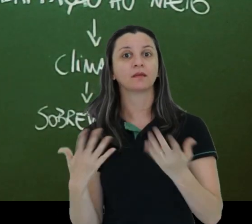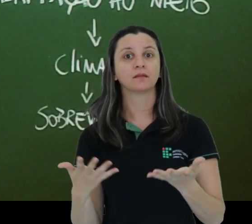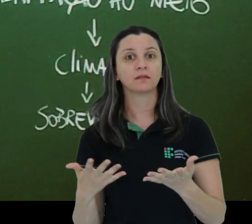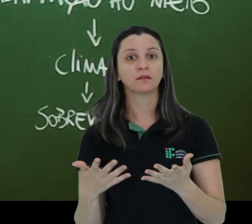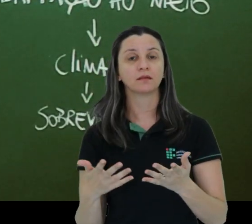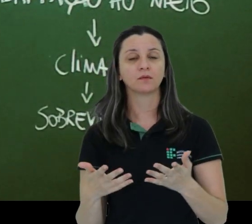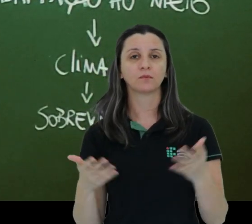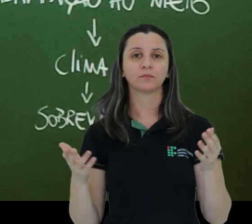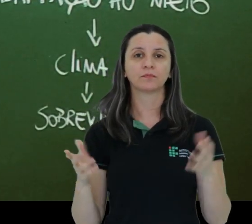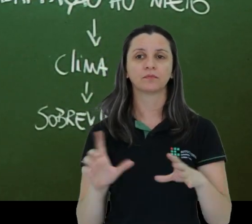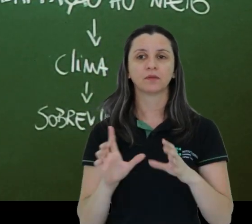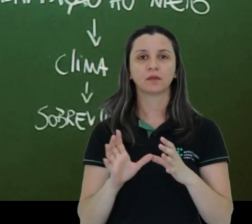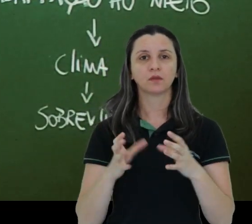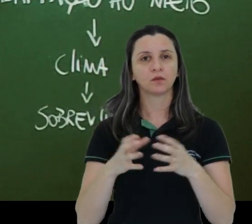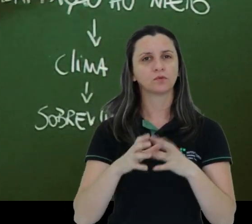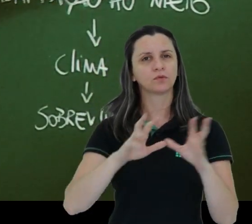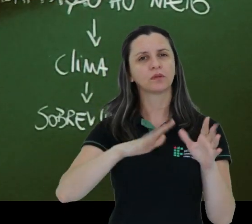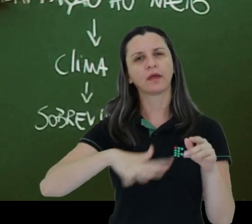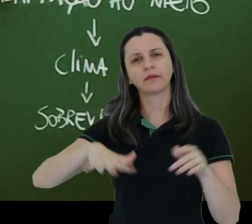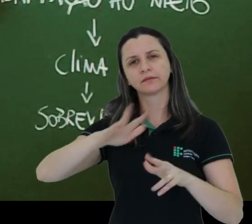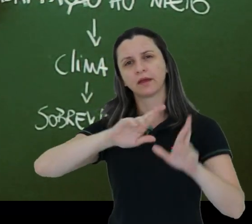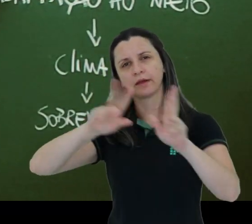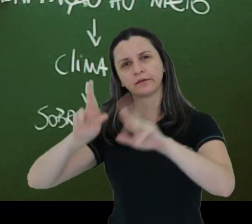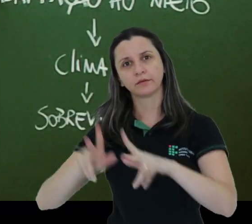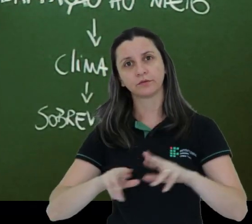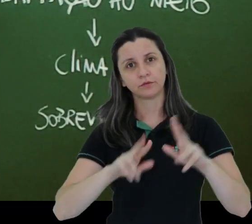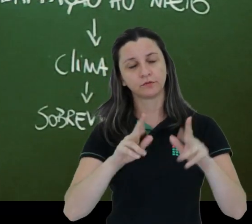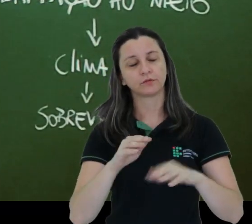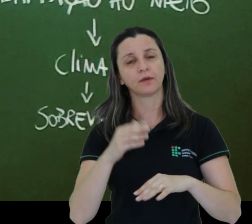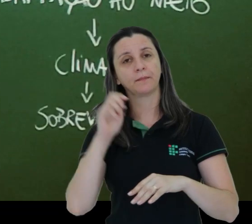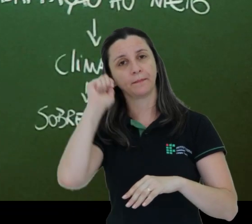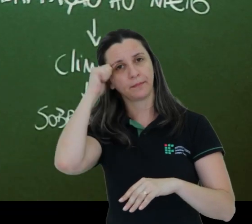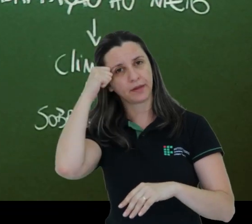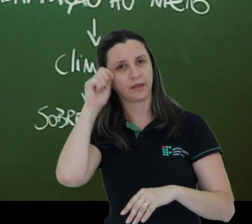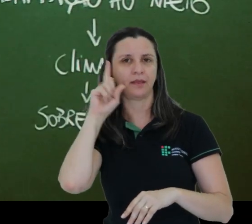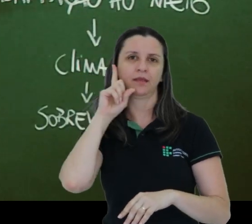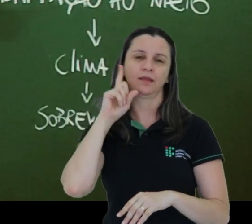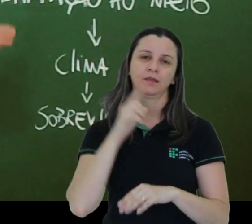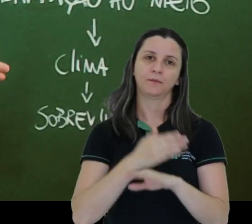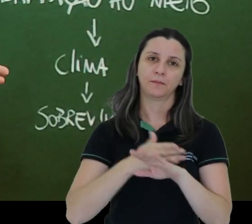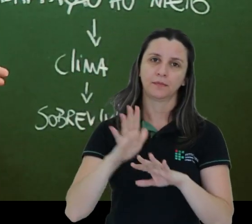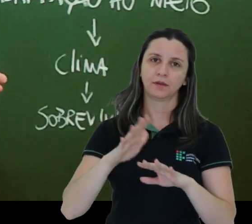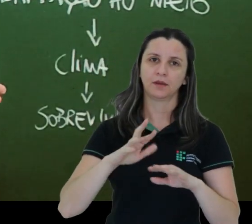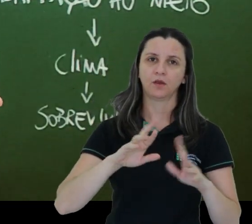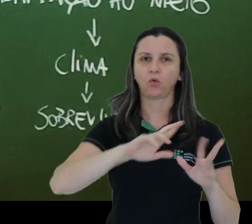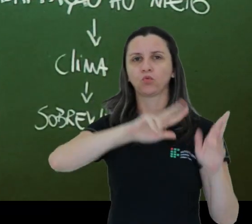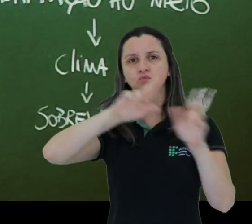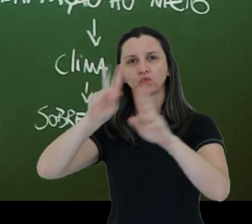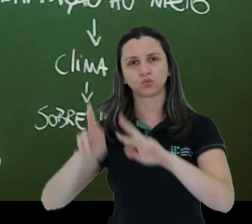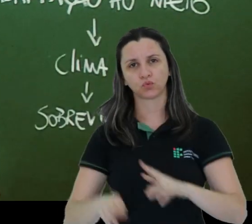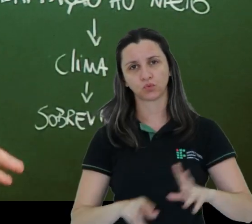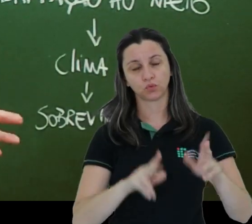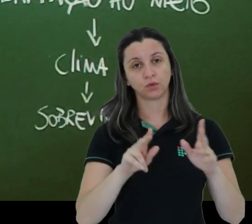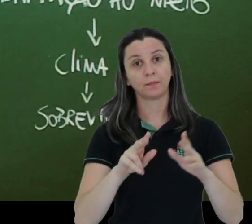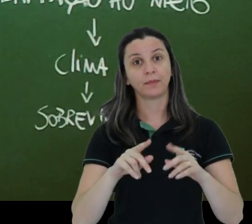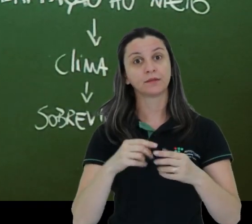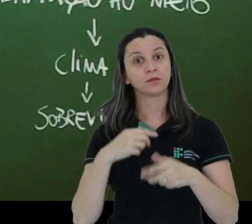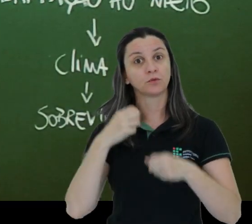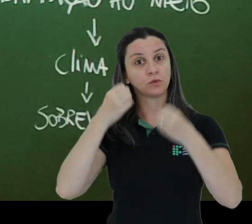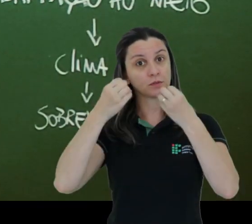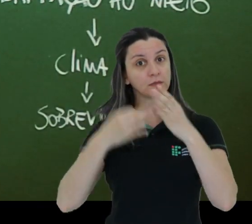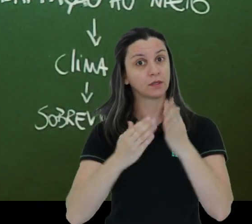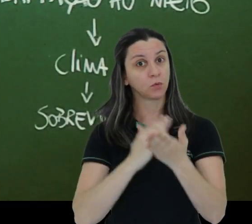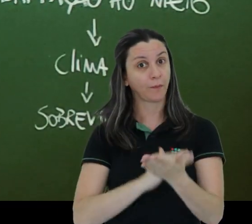temos negros que estão nas mais variadas áreas, pretos, como brancos também que estão nas mais variadas áreas. Mas eu estou falando